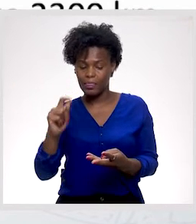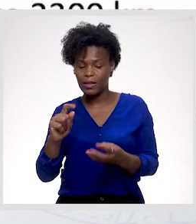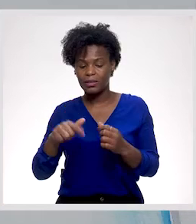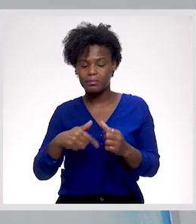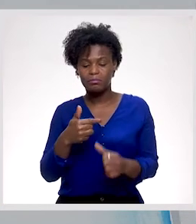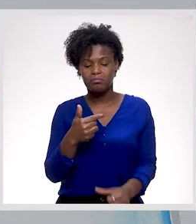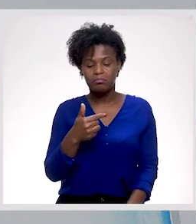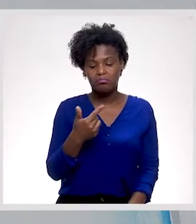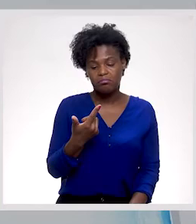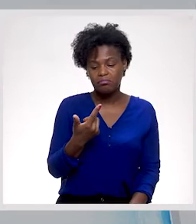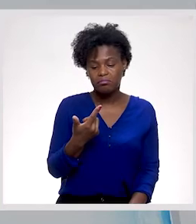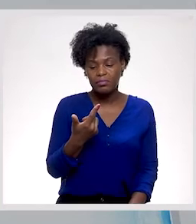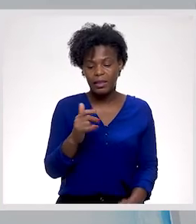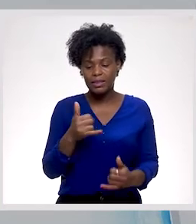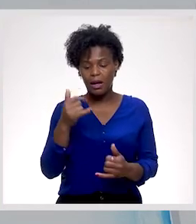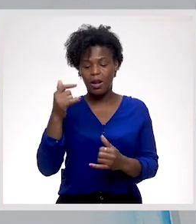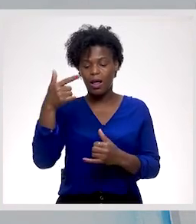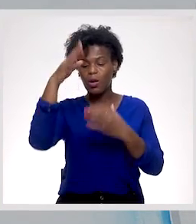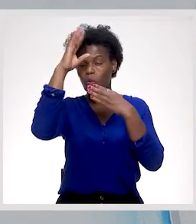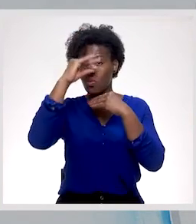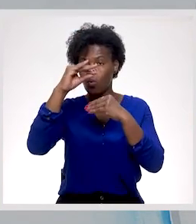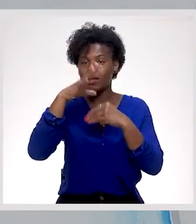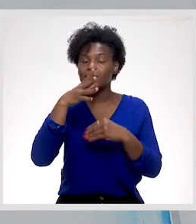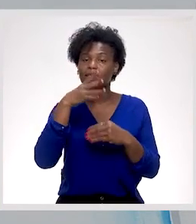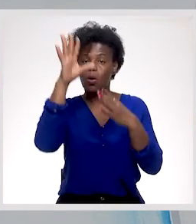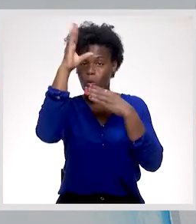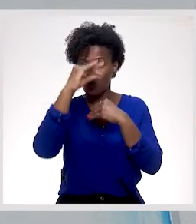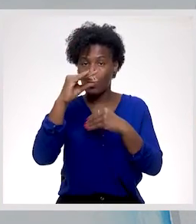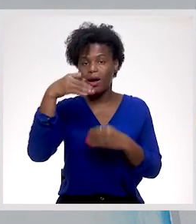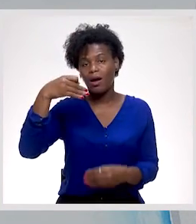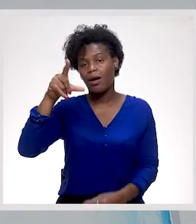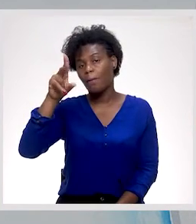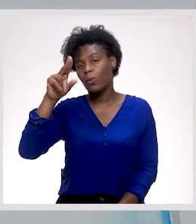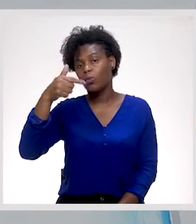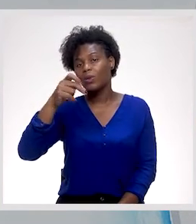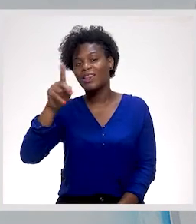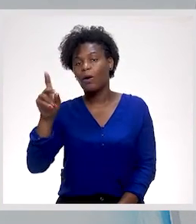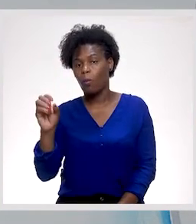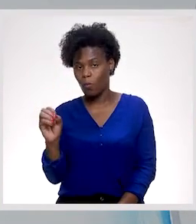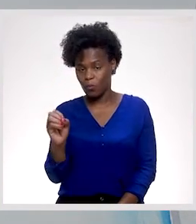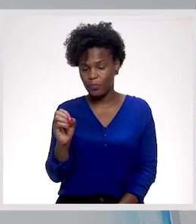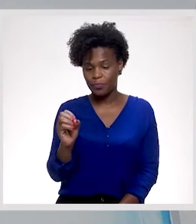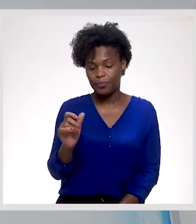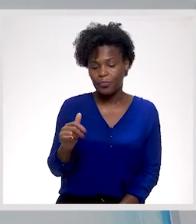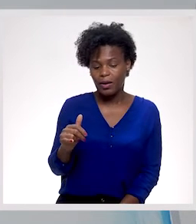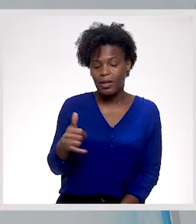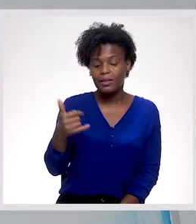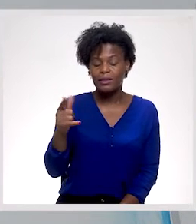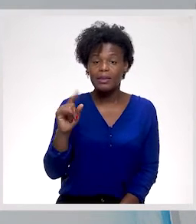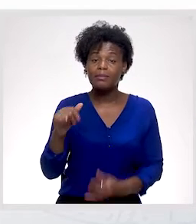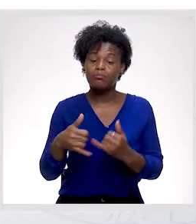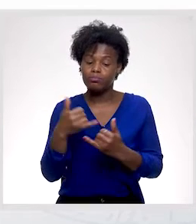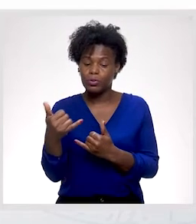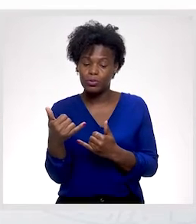luas do Plutão ou os satélites naturais do Plutão. Depois do Plutão,